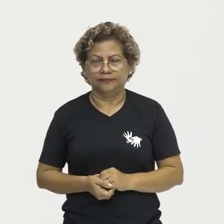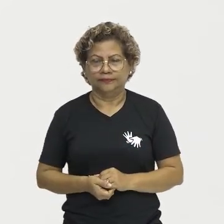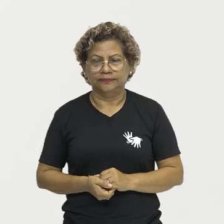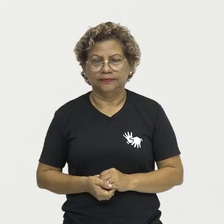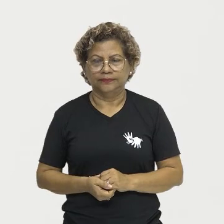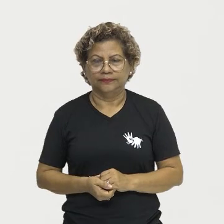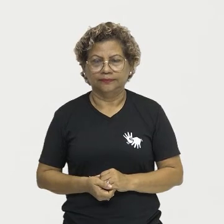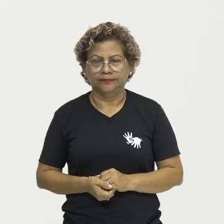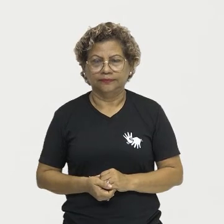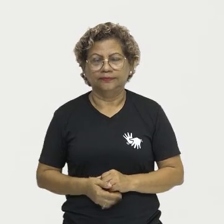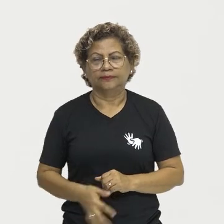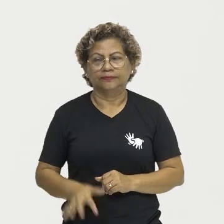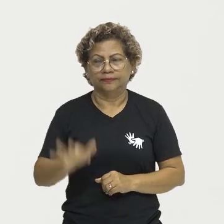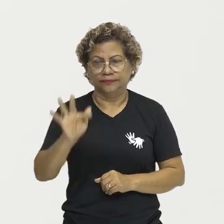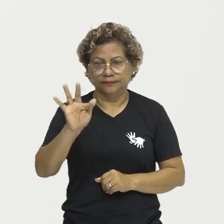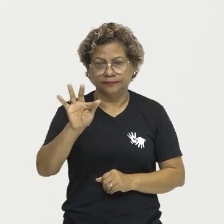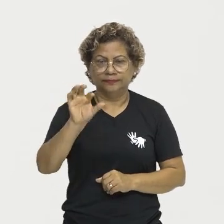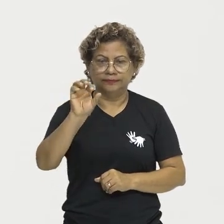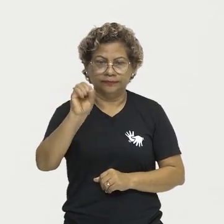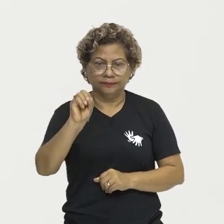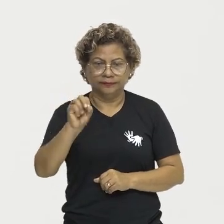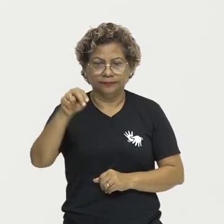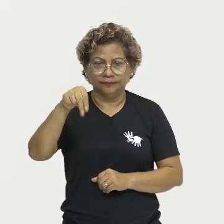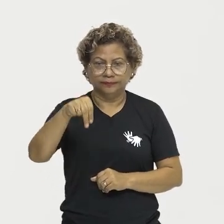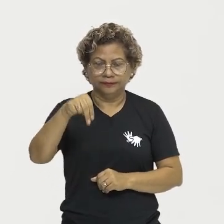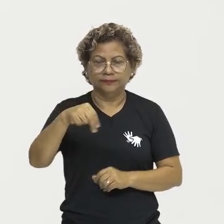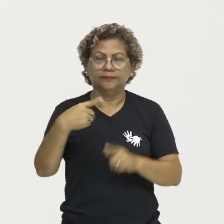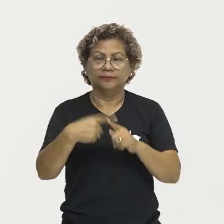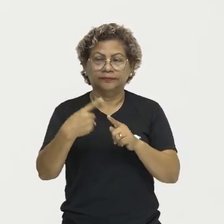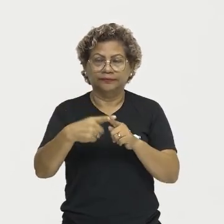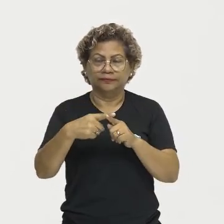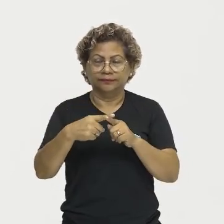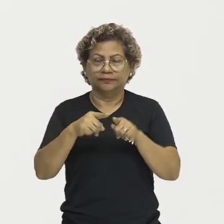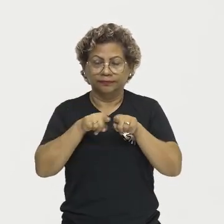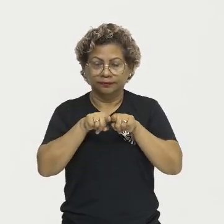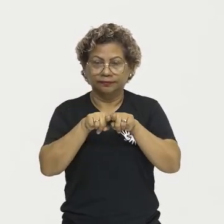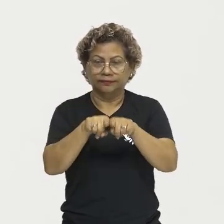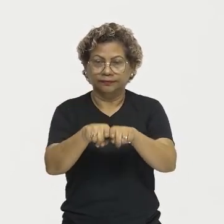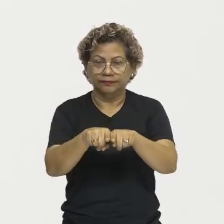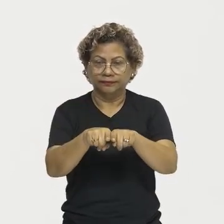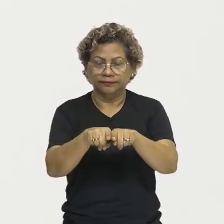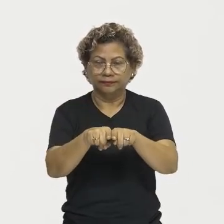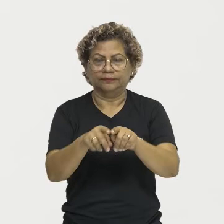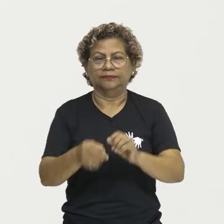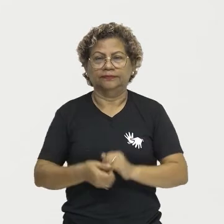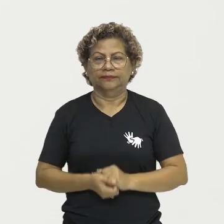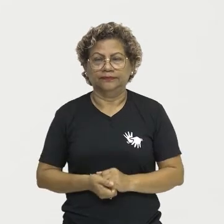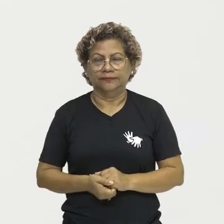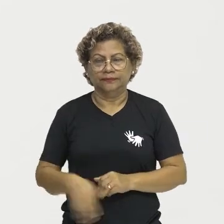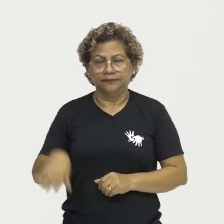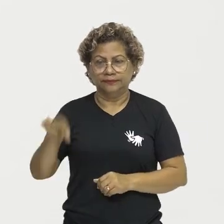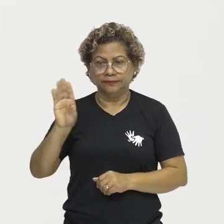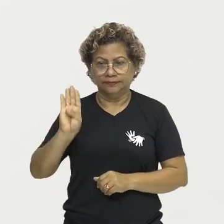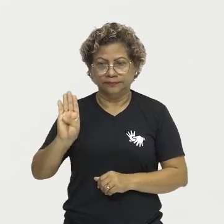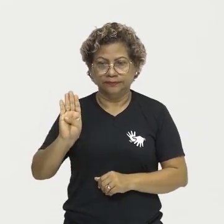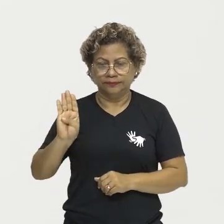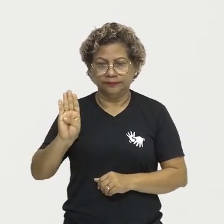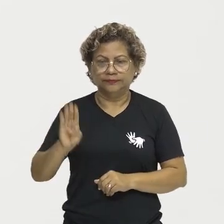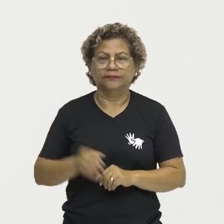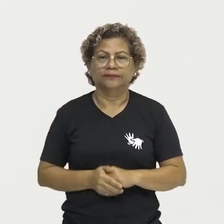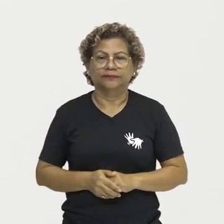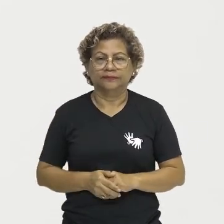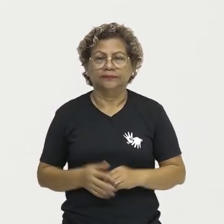dar 70 newtons, para o caso de mesma direção e mesmo sentido. Para o caso que as forças tiverem mesma